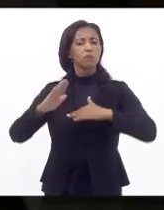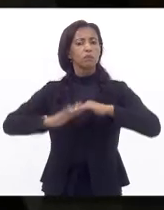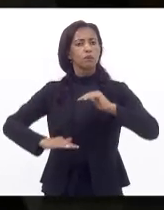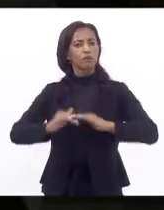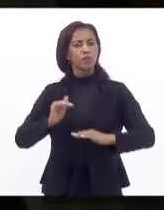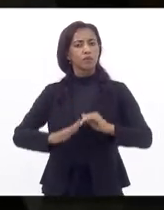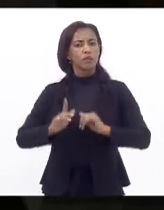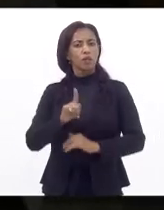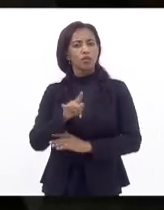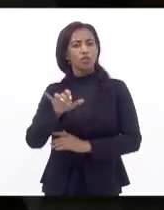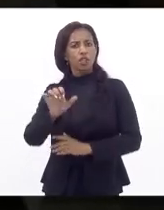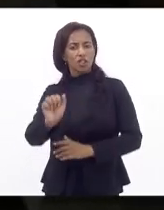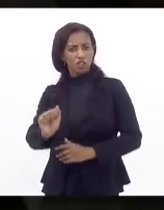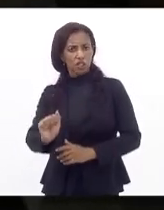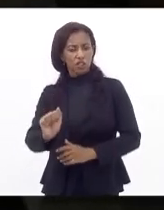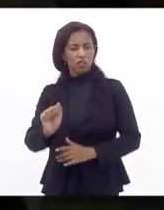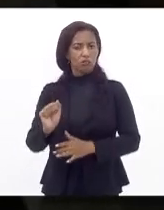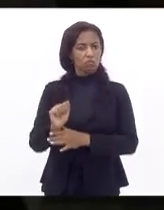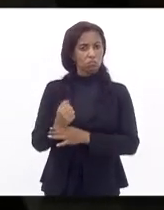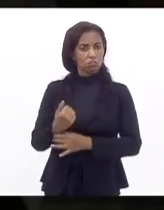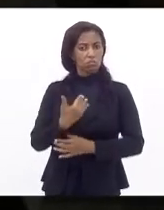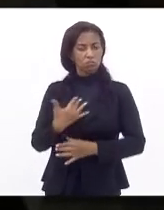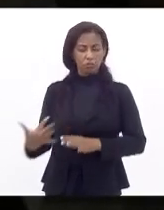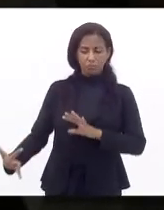de agentes de segurança pública